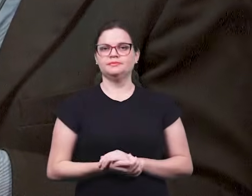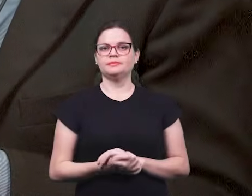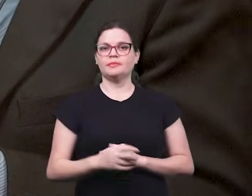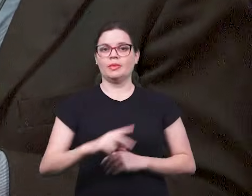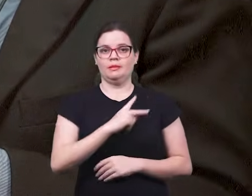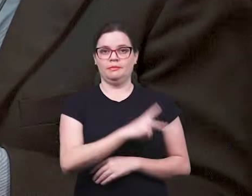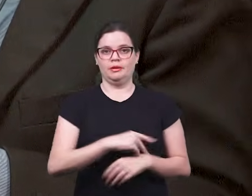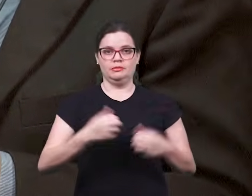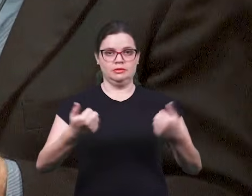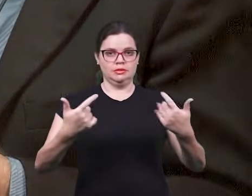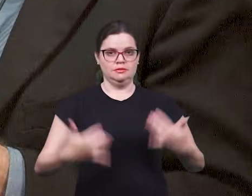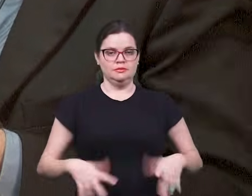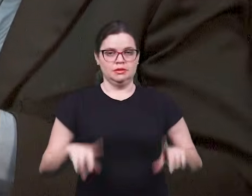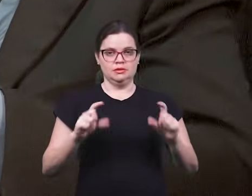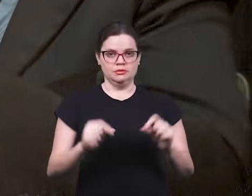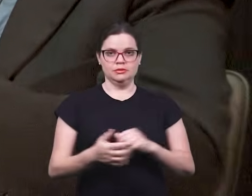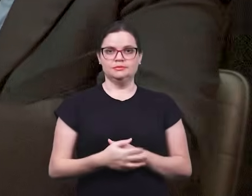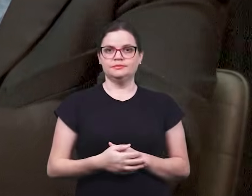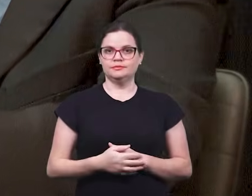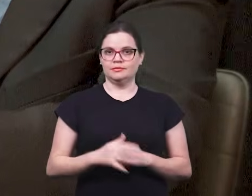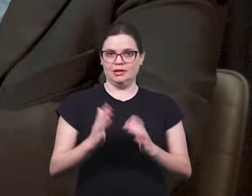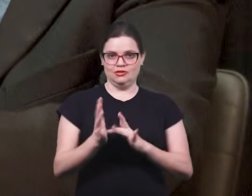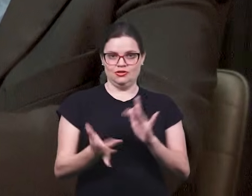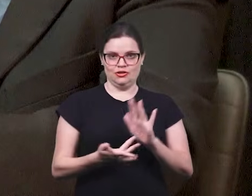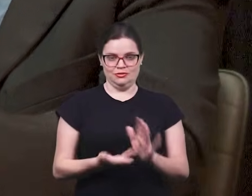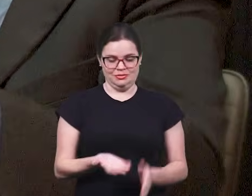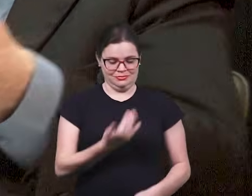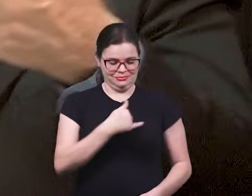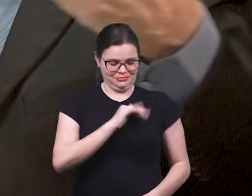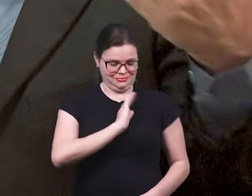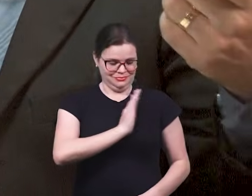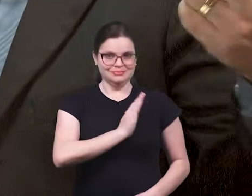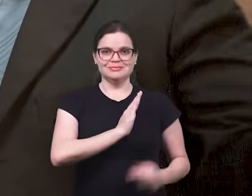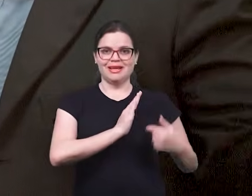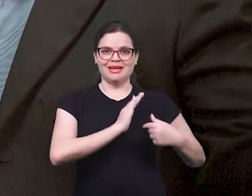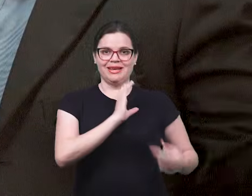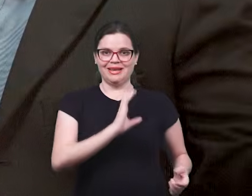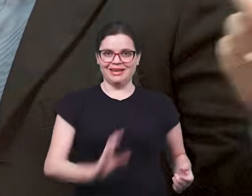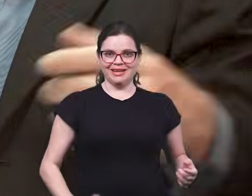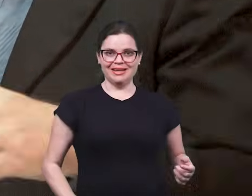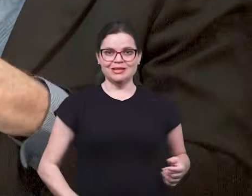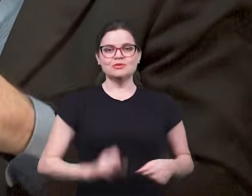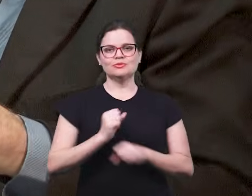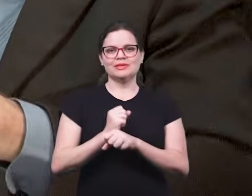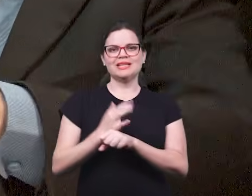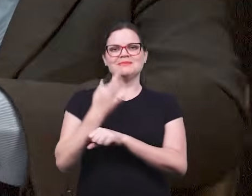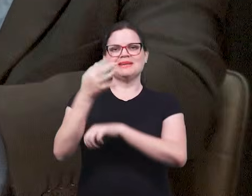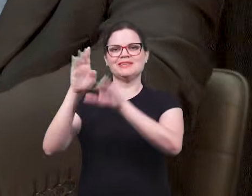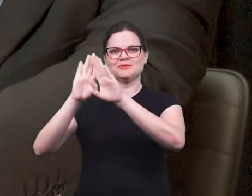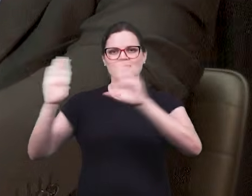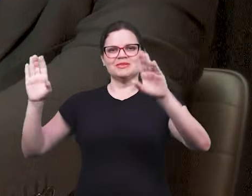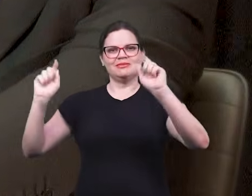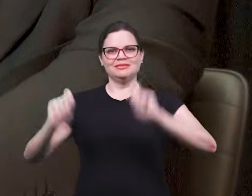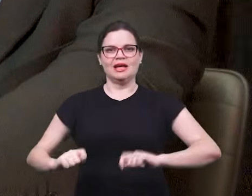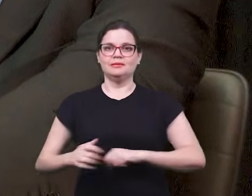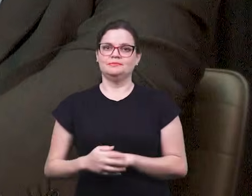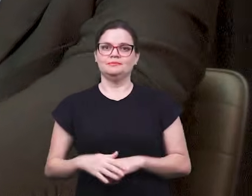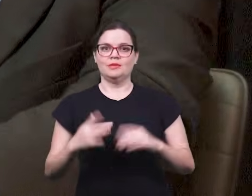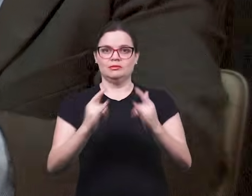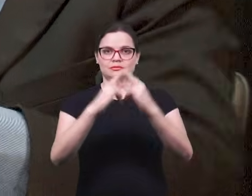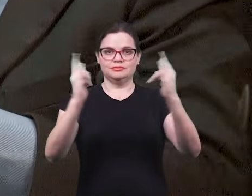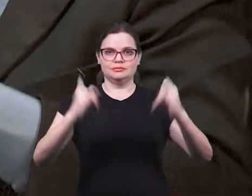Paulo diz assim, Cristo em vós, esperança da glória. Então o tabernáculo no meio do